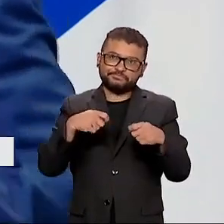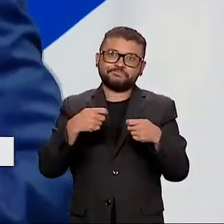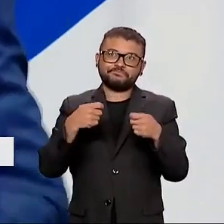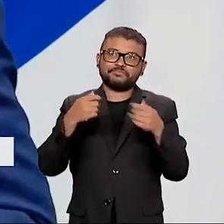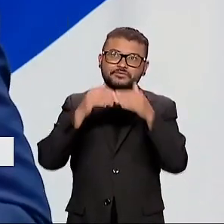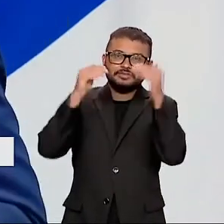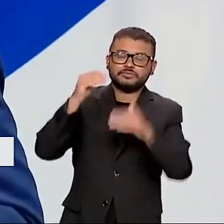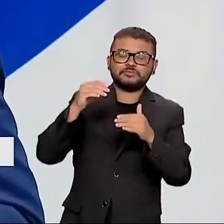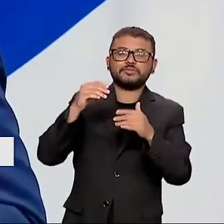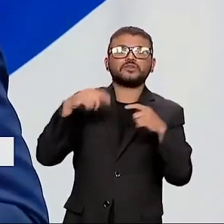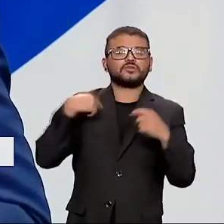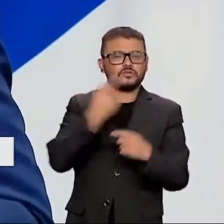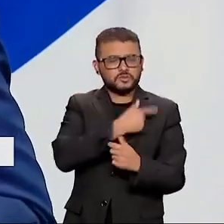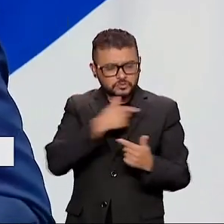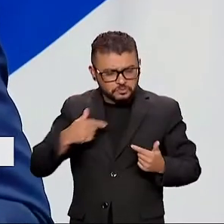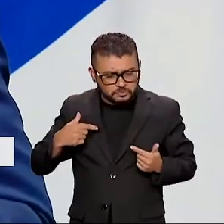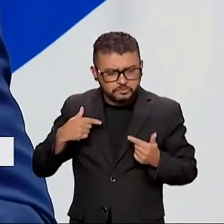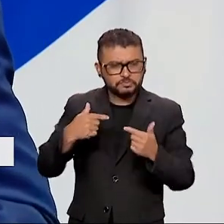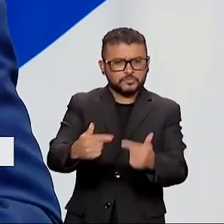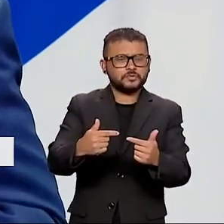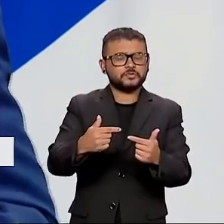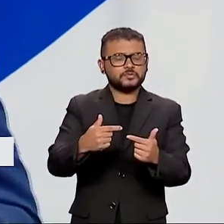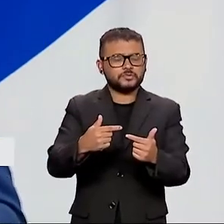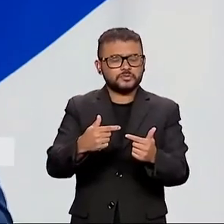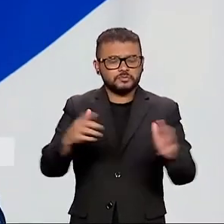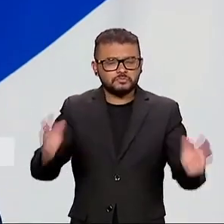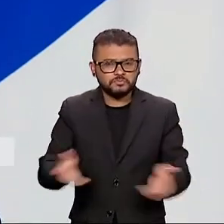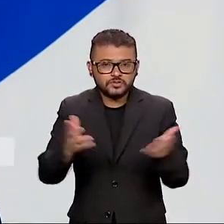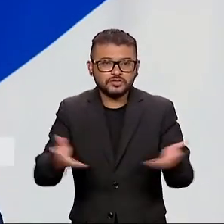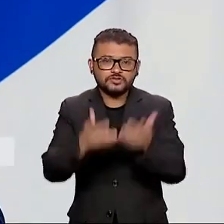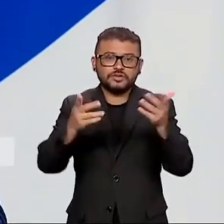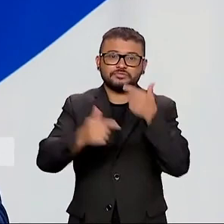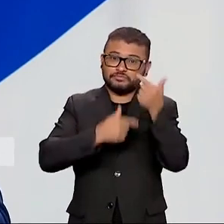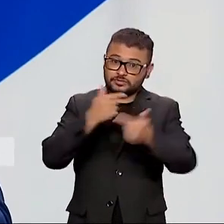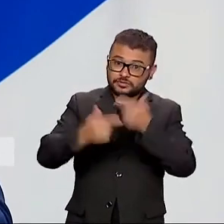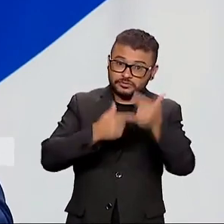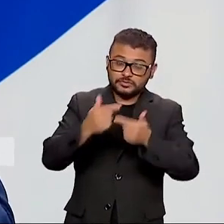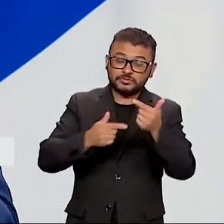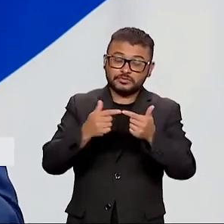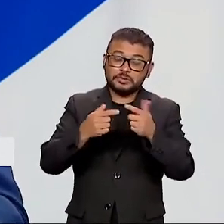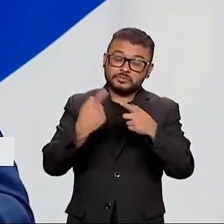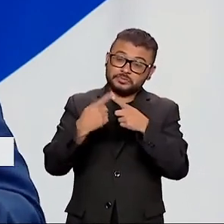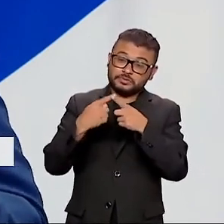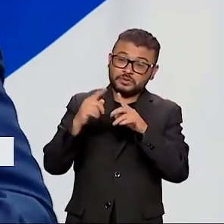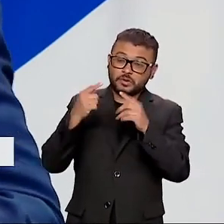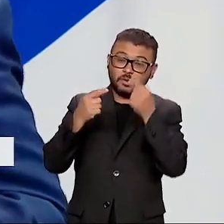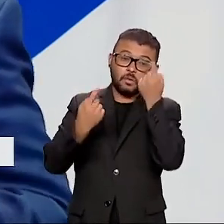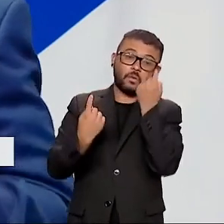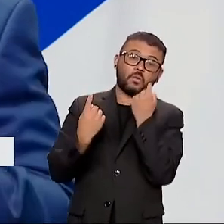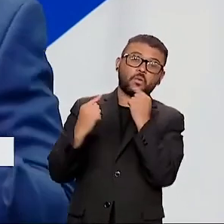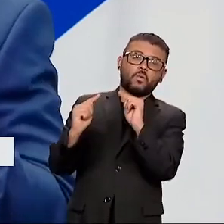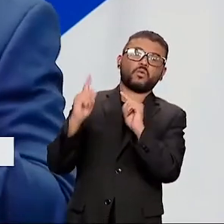é indignar a sociedade contra a desigualdade.